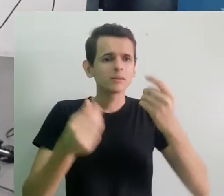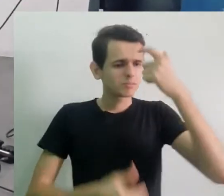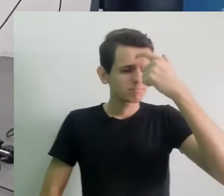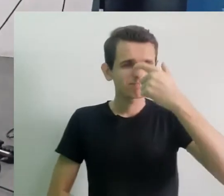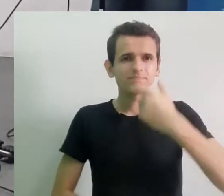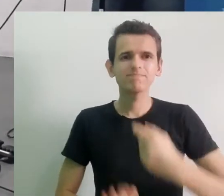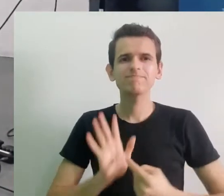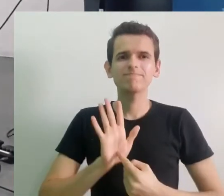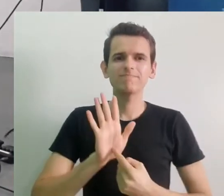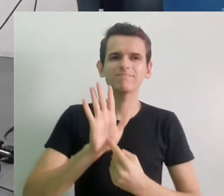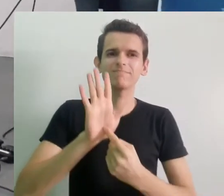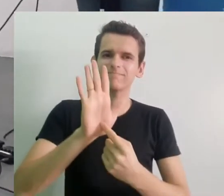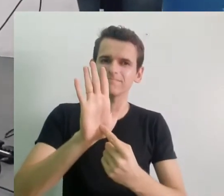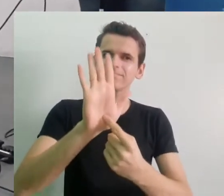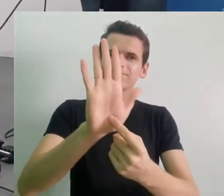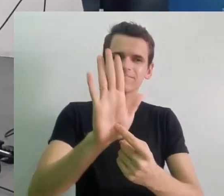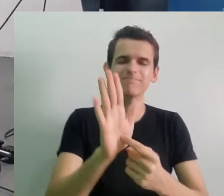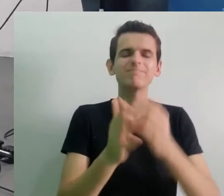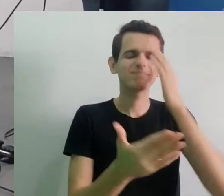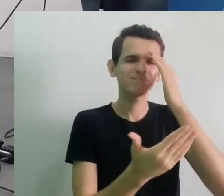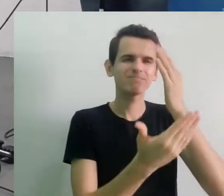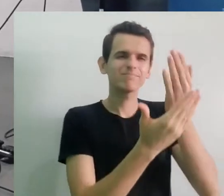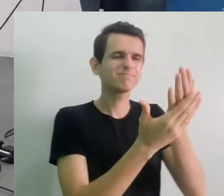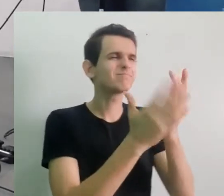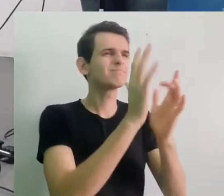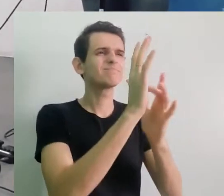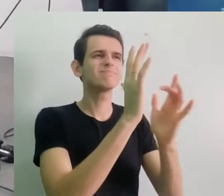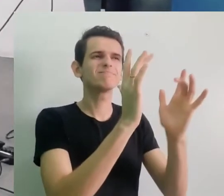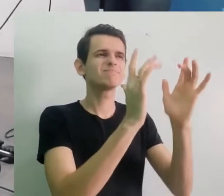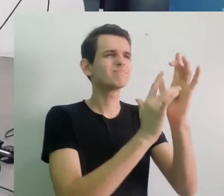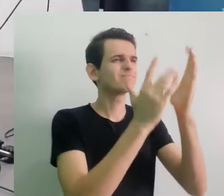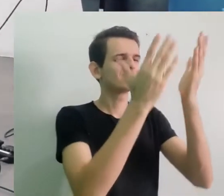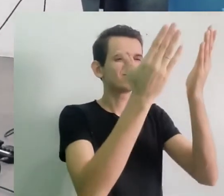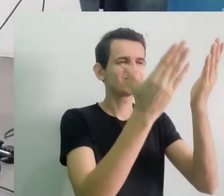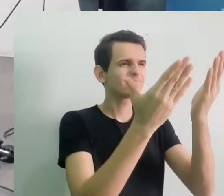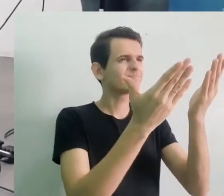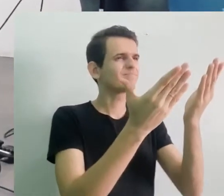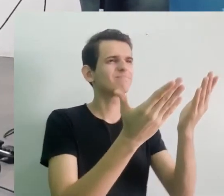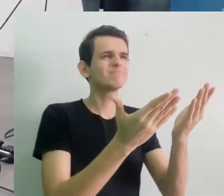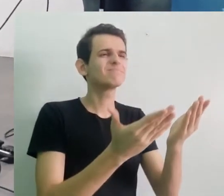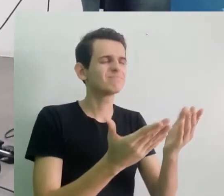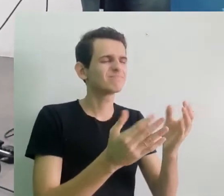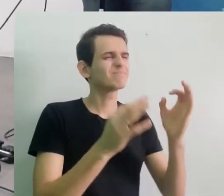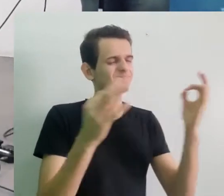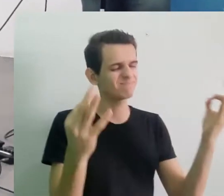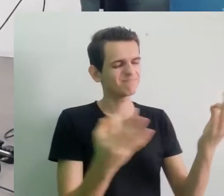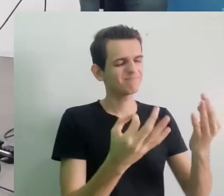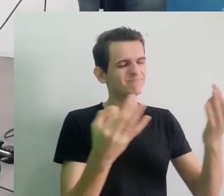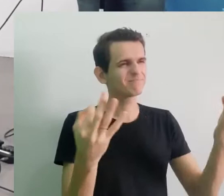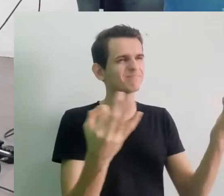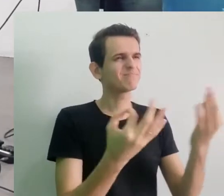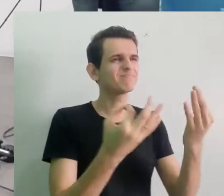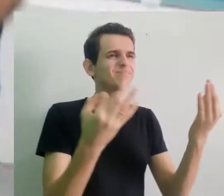e fez o que ninguém podia imaginar. Você acreditou e isso